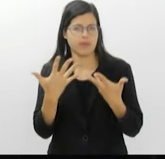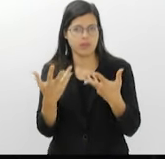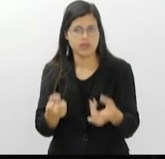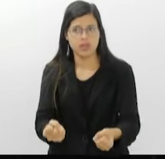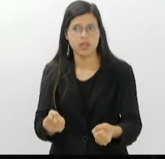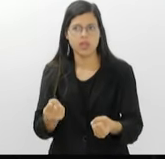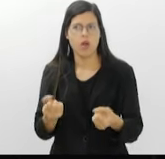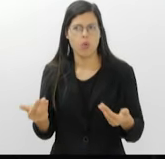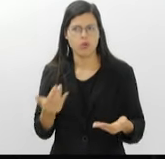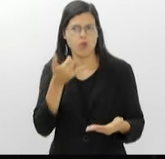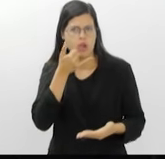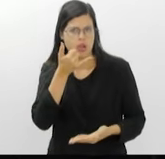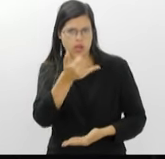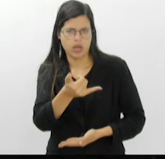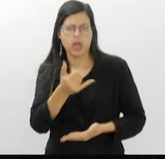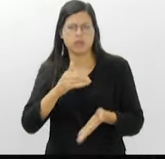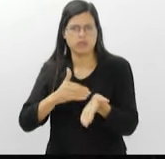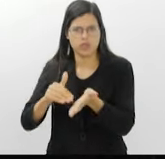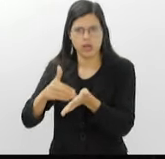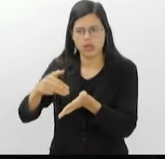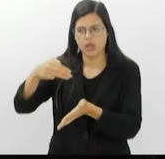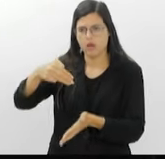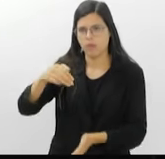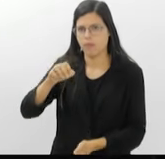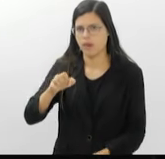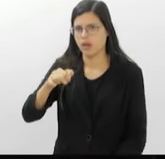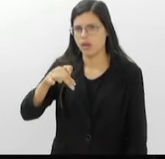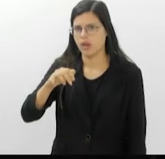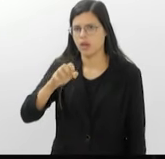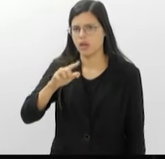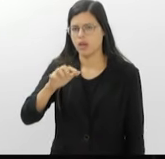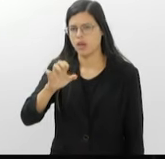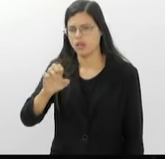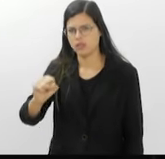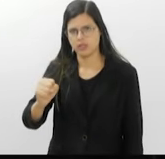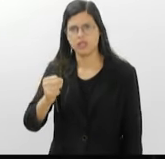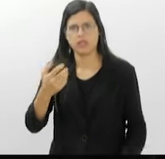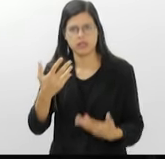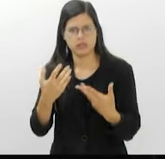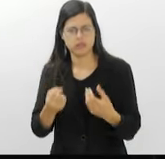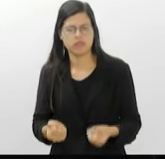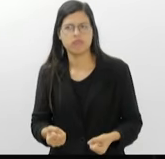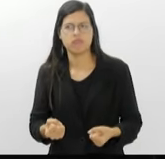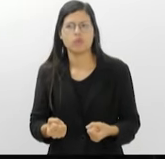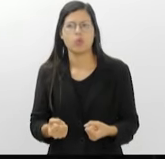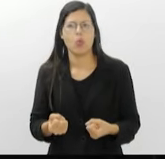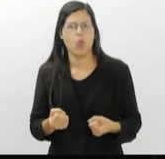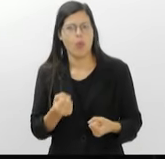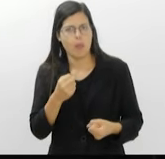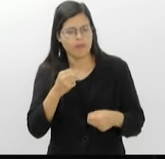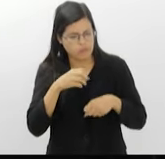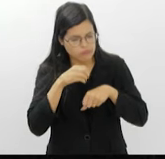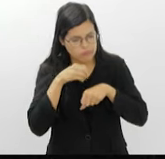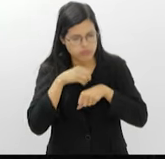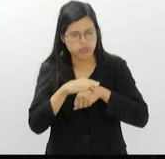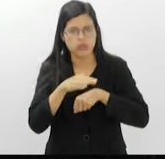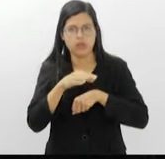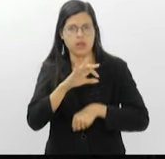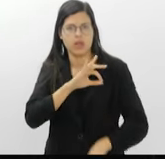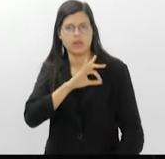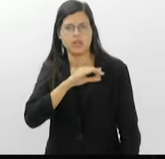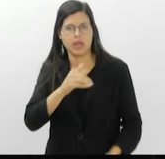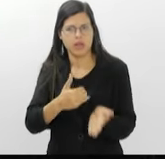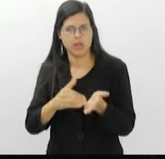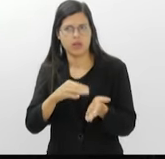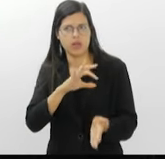nos atendeu o secretário Menezes, quero aqui agradecê-lo. Levei o conhecimento do secretário da Polícia Militar,